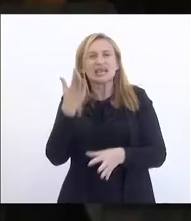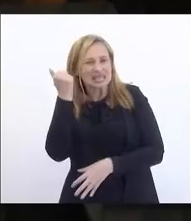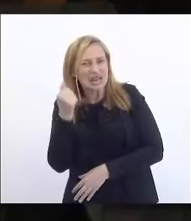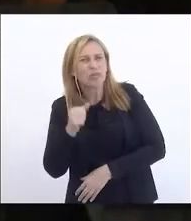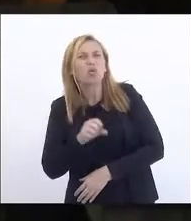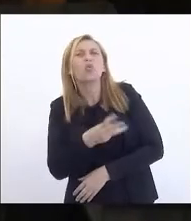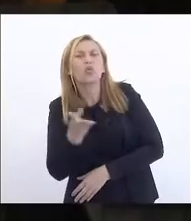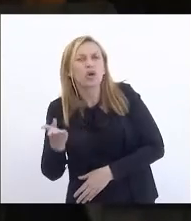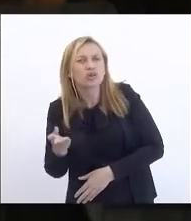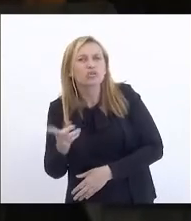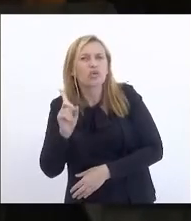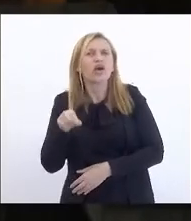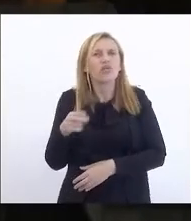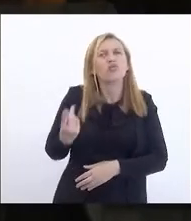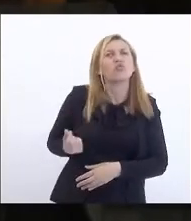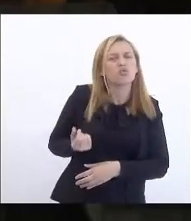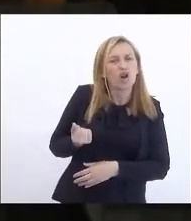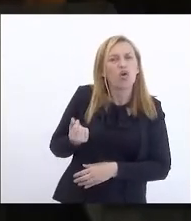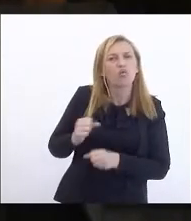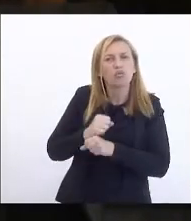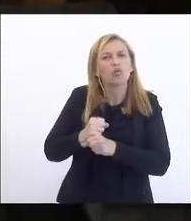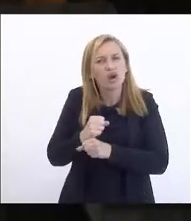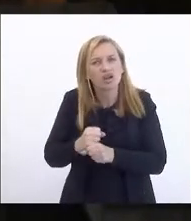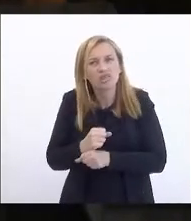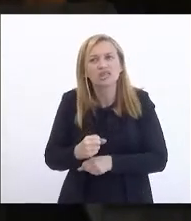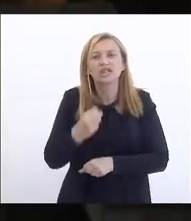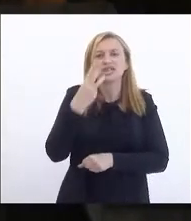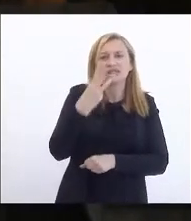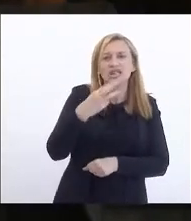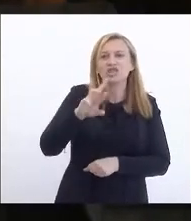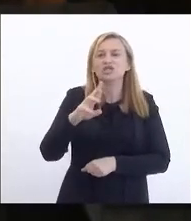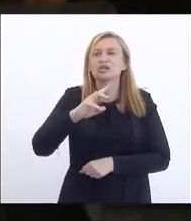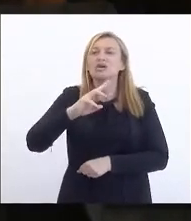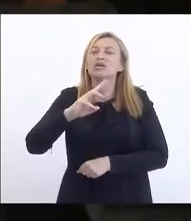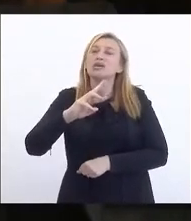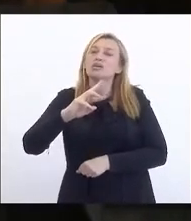a provisão por ano? Cerca de 3,5 bilhões.